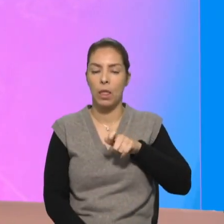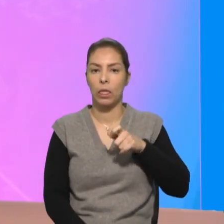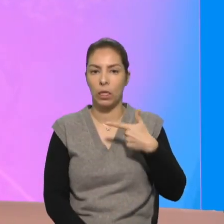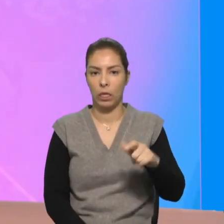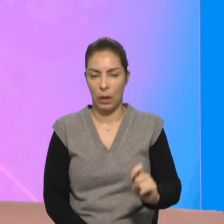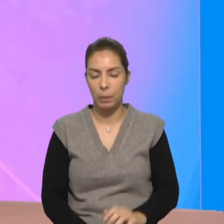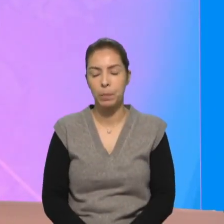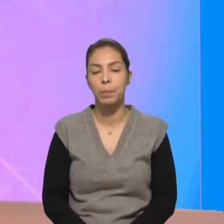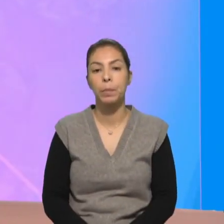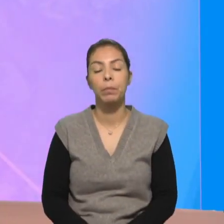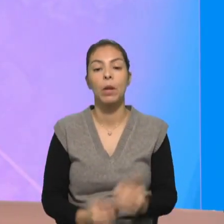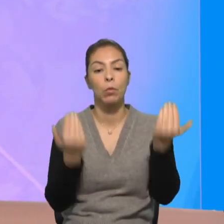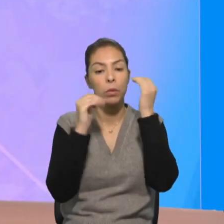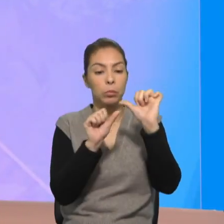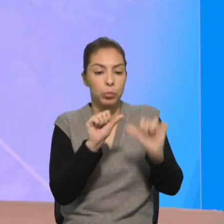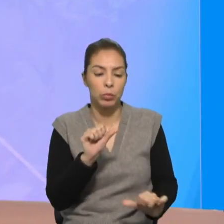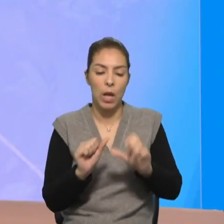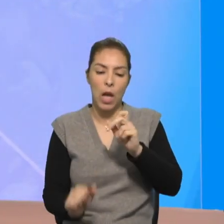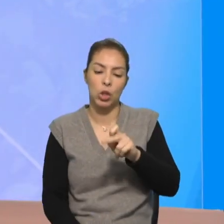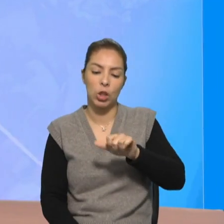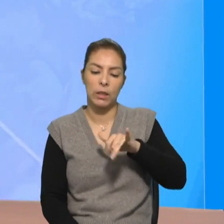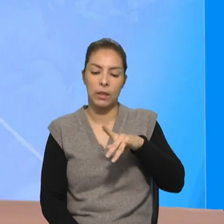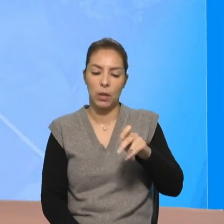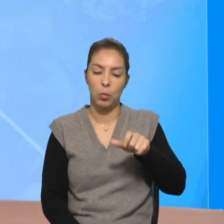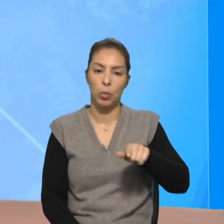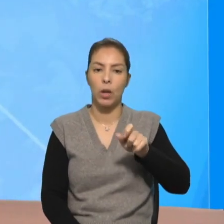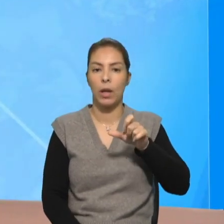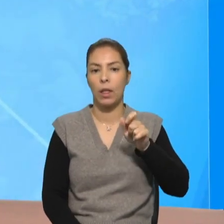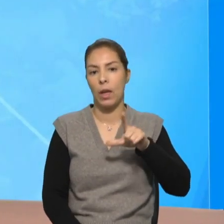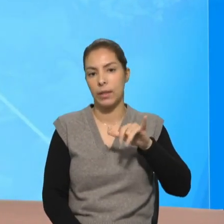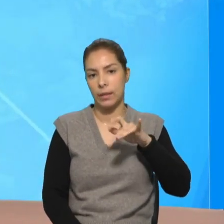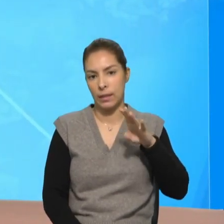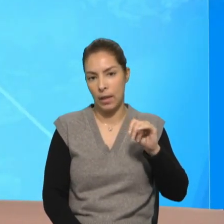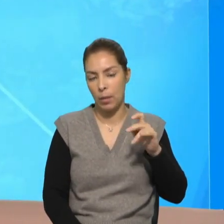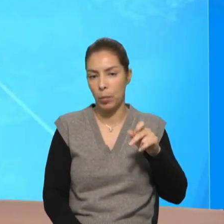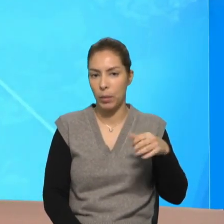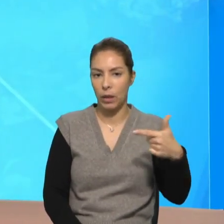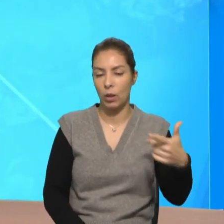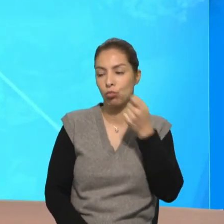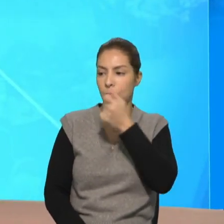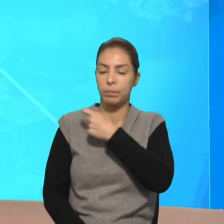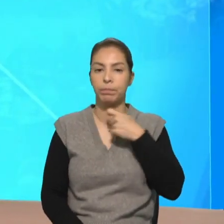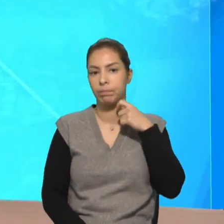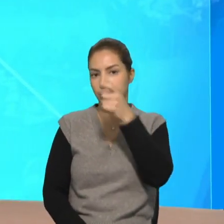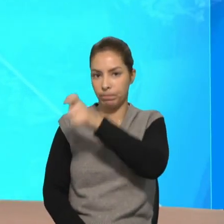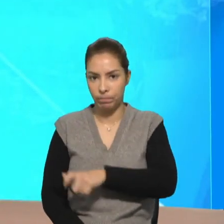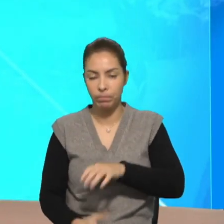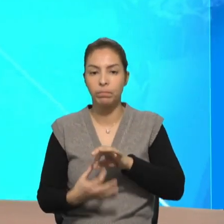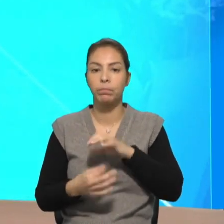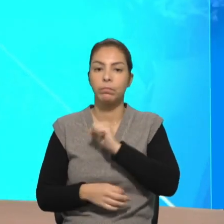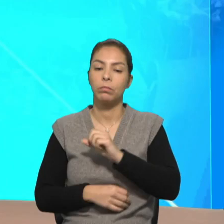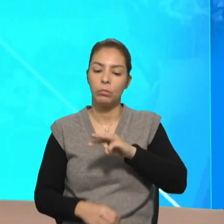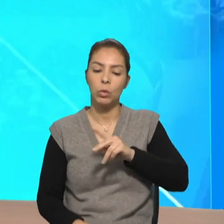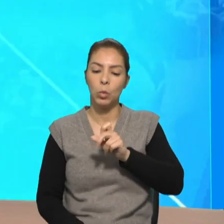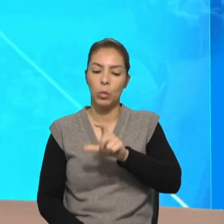Mais informação em agência.eclésia.pt. Recebemos agora o Padre Manuel Barbosa, ele que é secretário da Conferência Episcopal